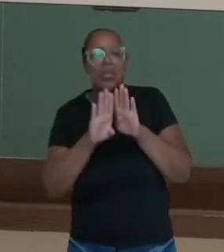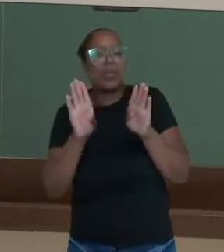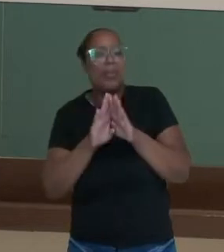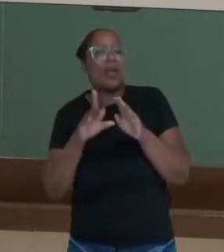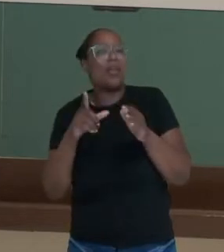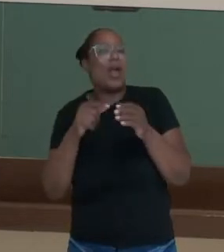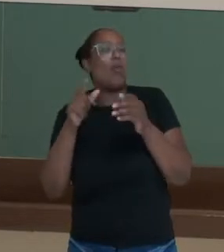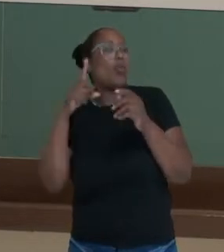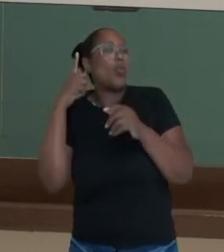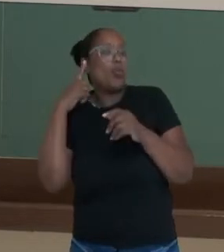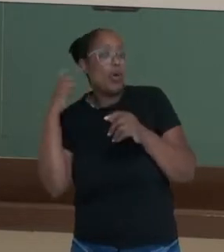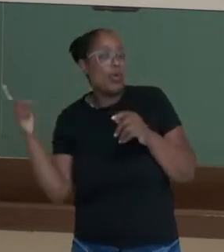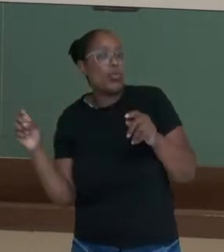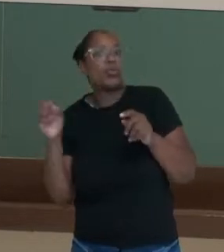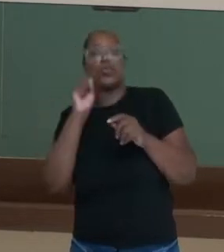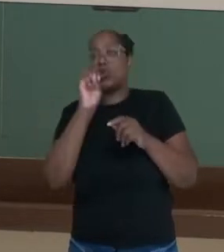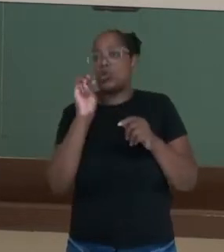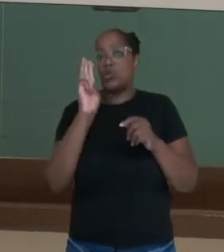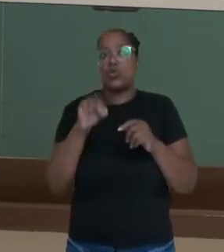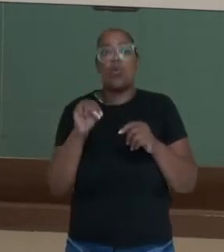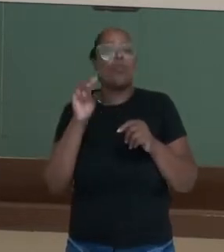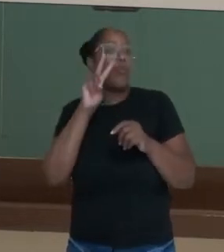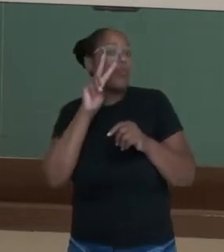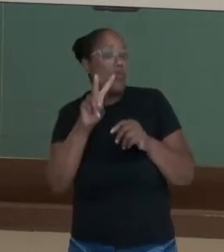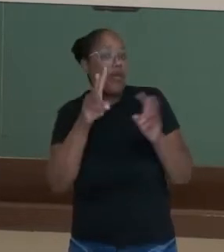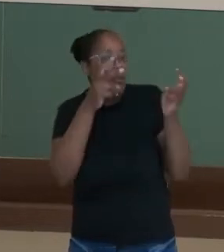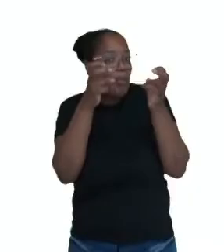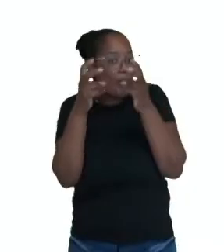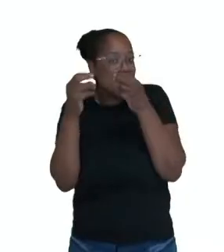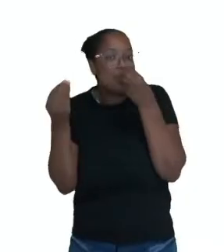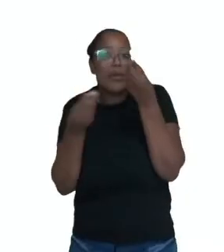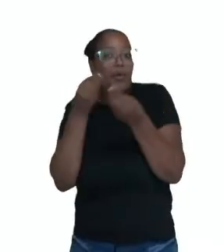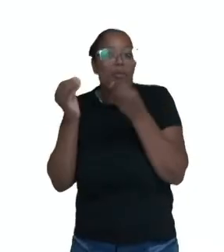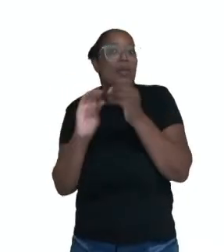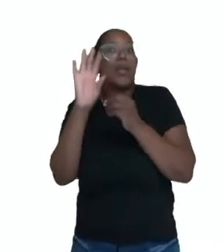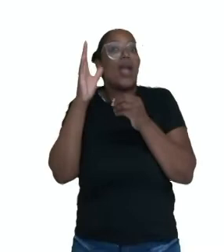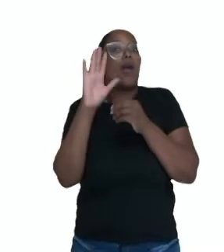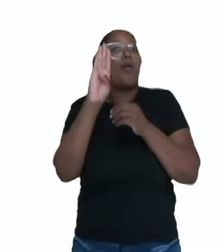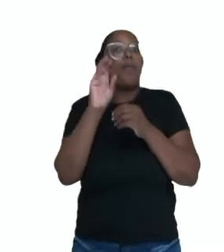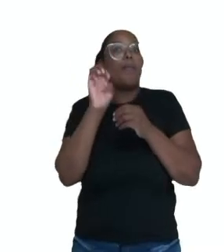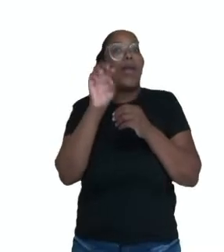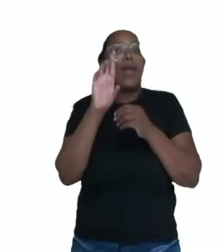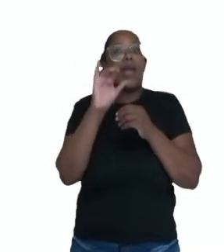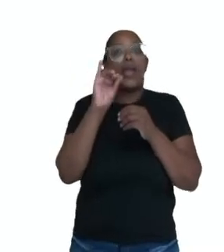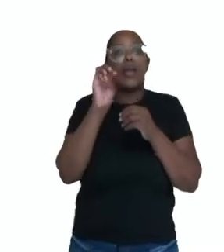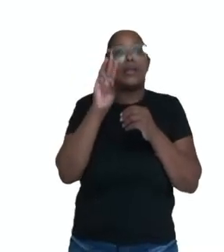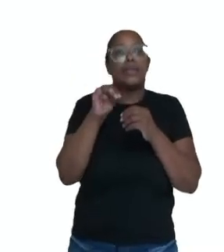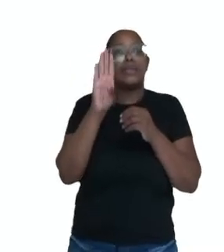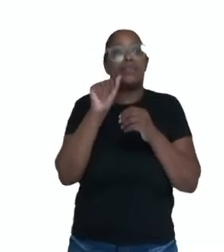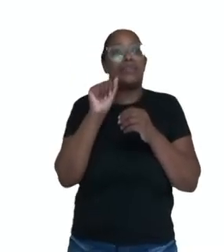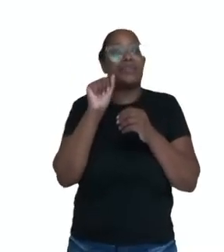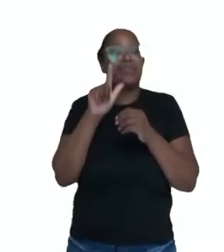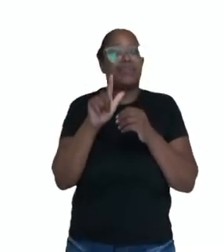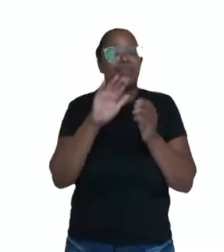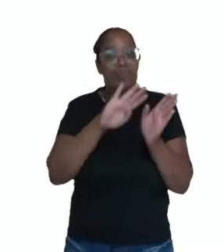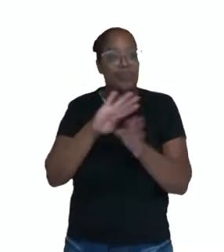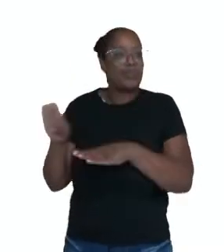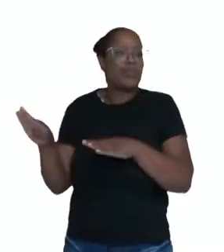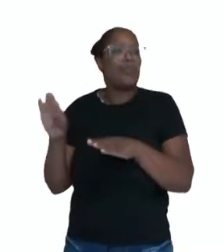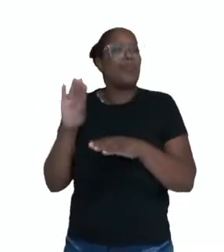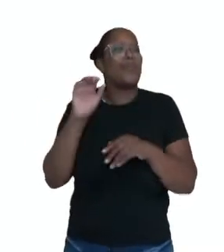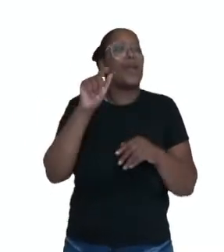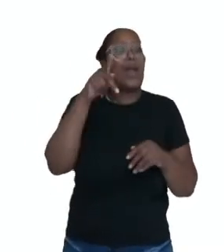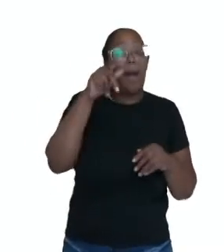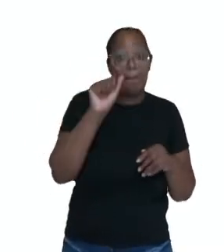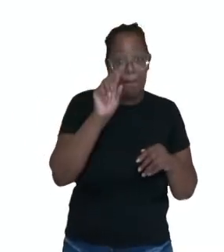e ao som do berimbau. Vamos olhar um pouquinho mais de perto? Então, olha lá, a verga, né? Que é a vara, né? Ou o